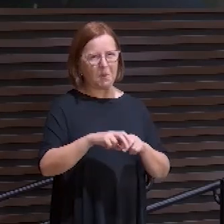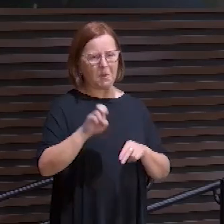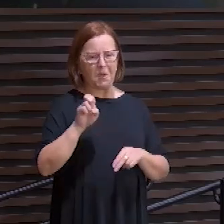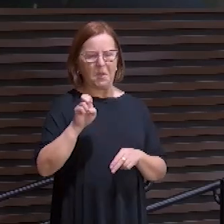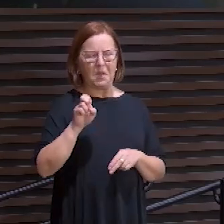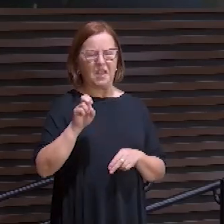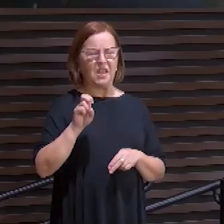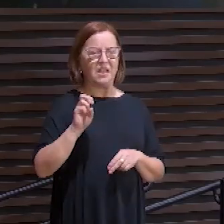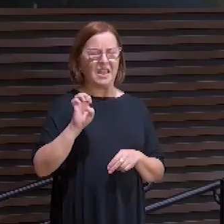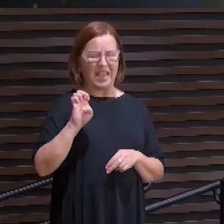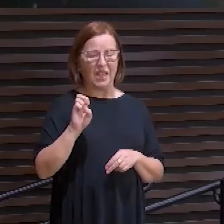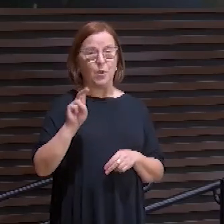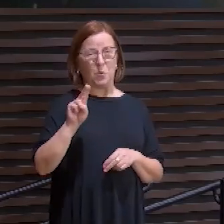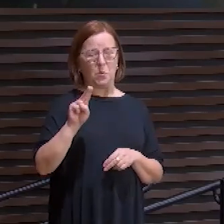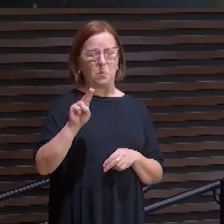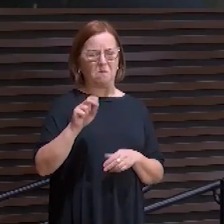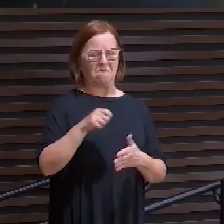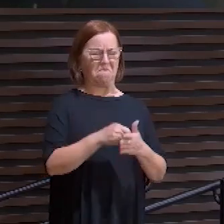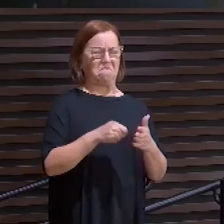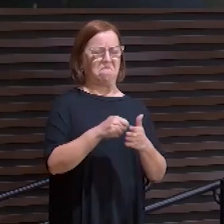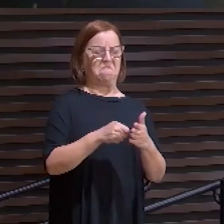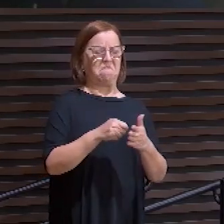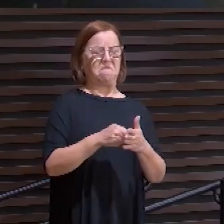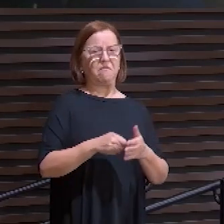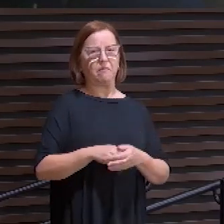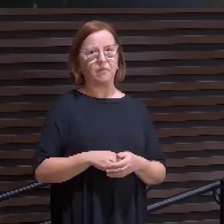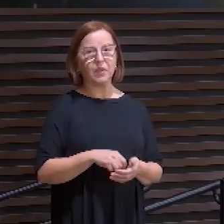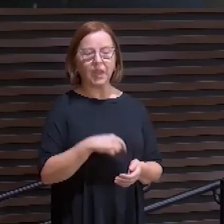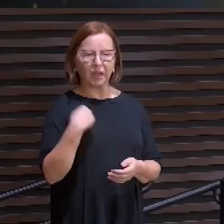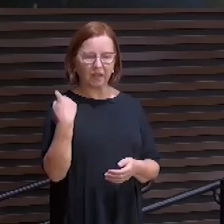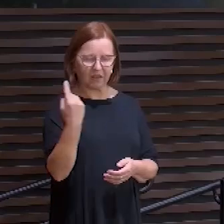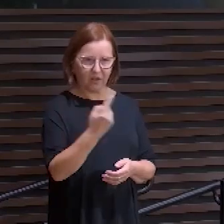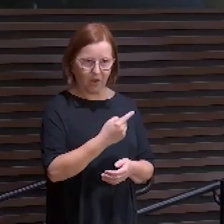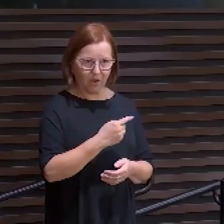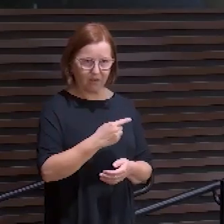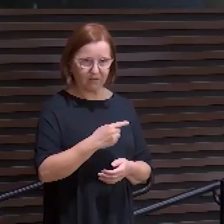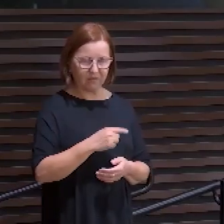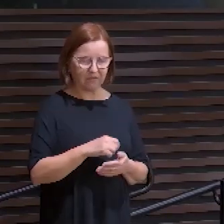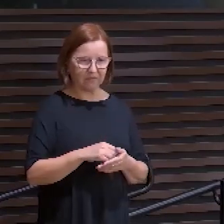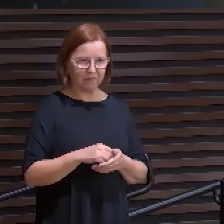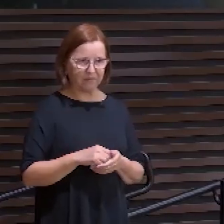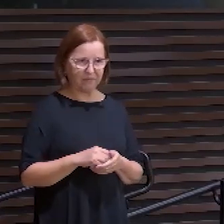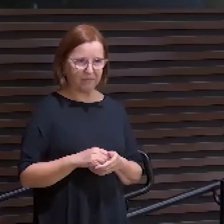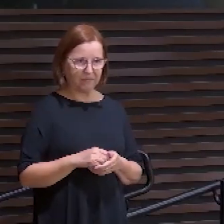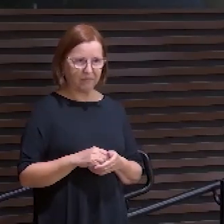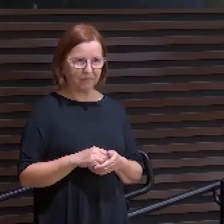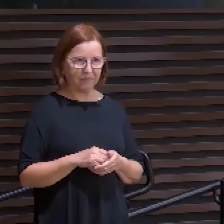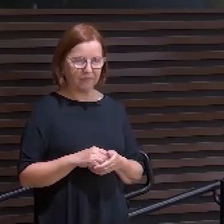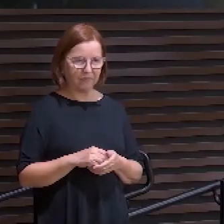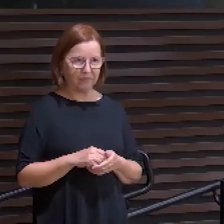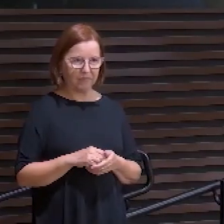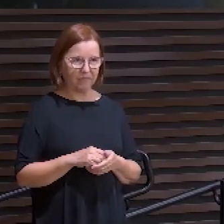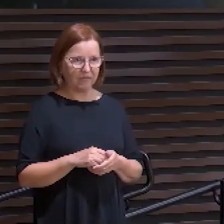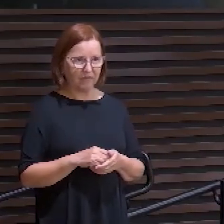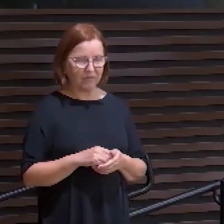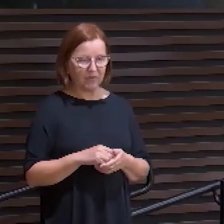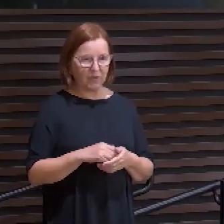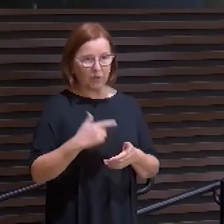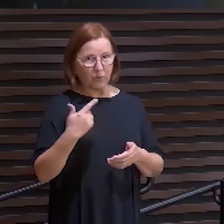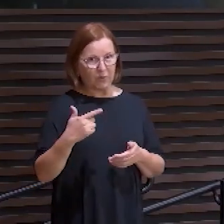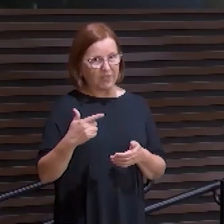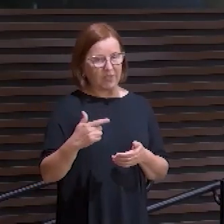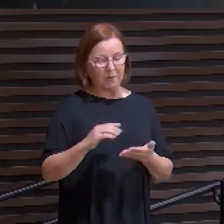gente egoísta. Nós não temos nada para mim, é para